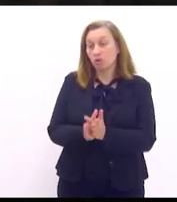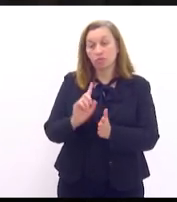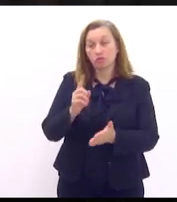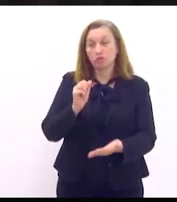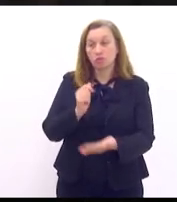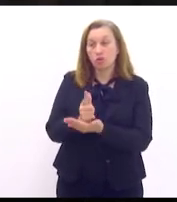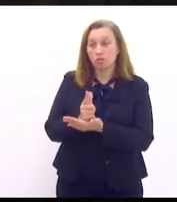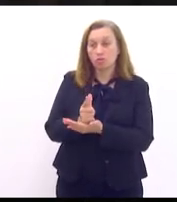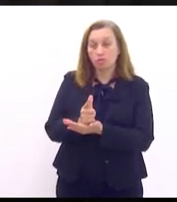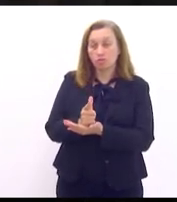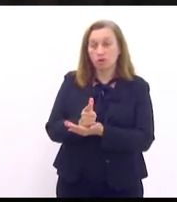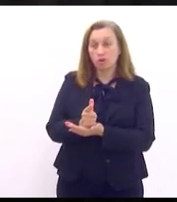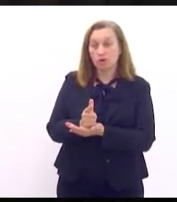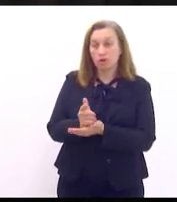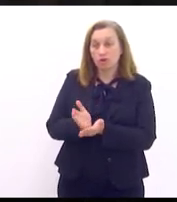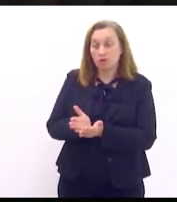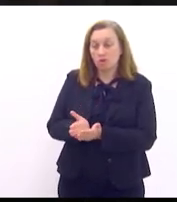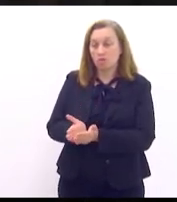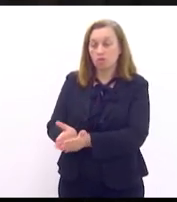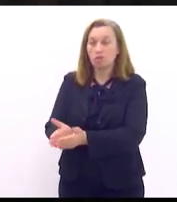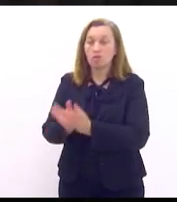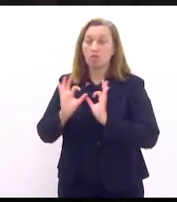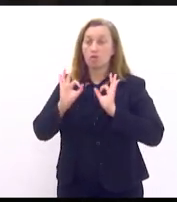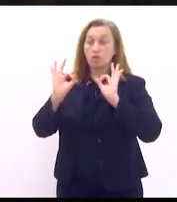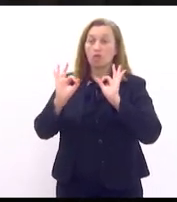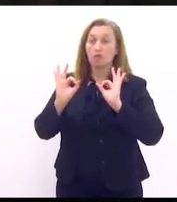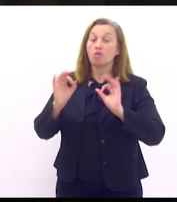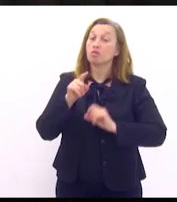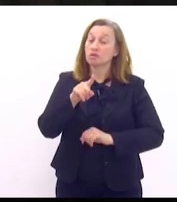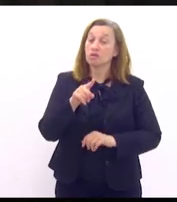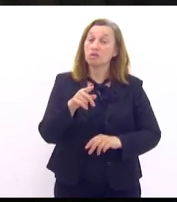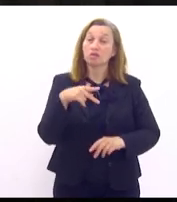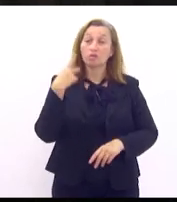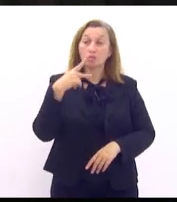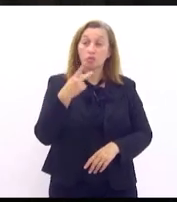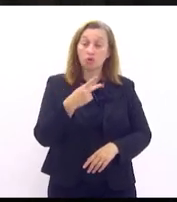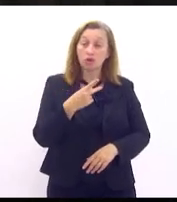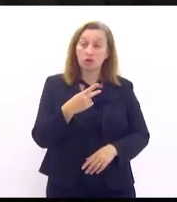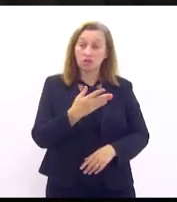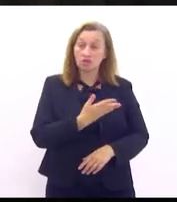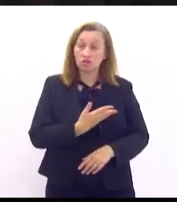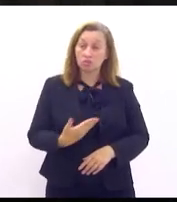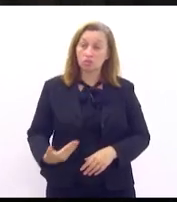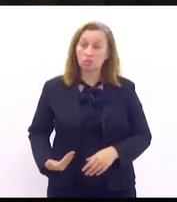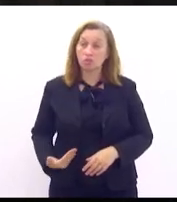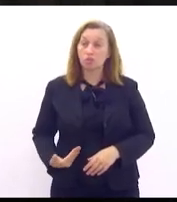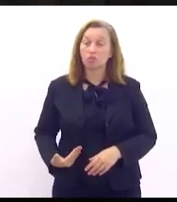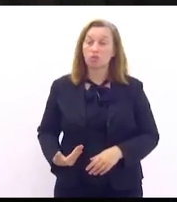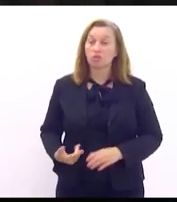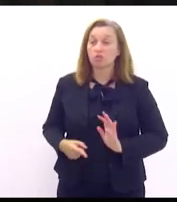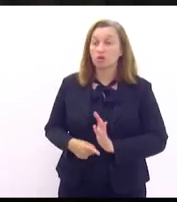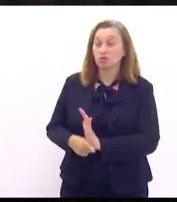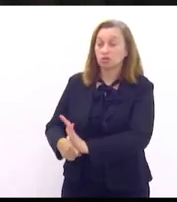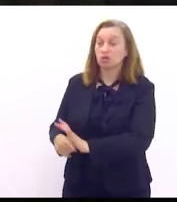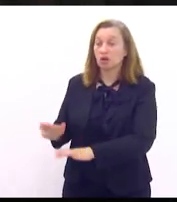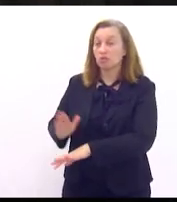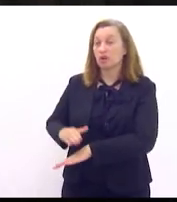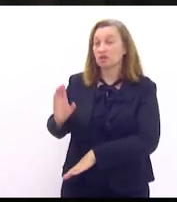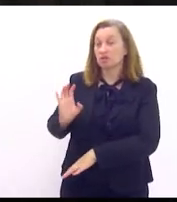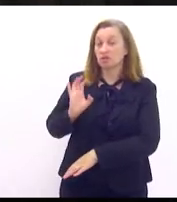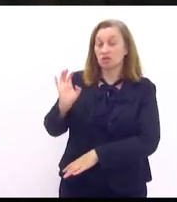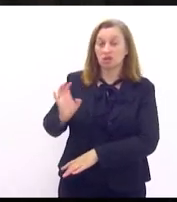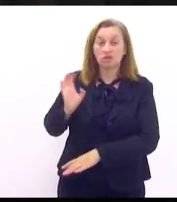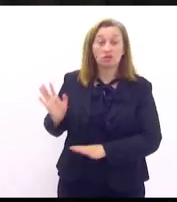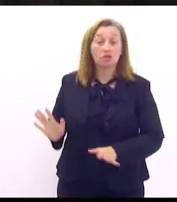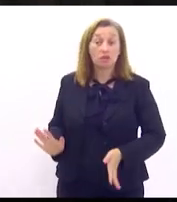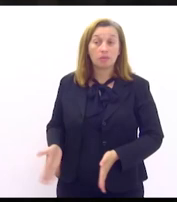ski, você estará fazendo uma política de taxação dos mais ricos. Então, essas são